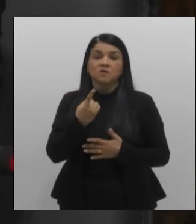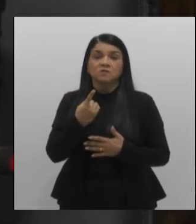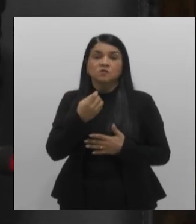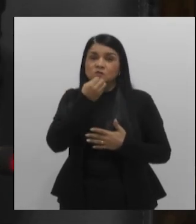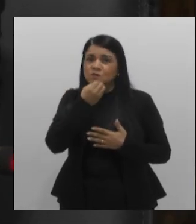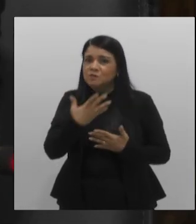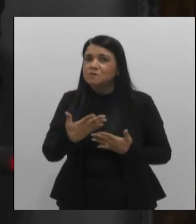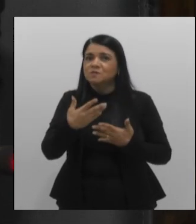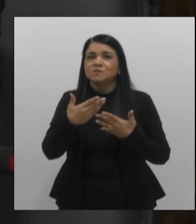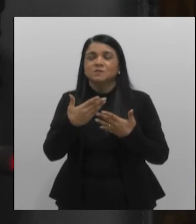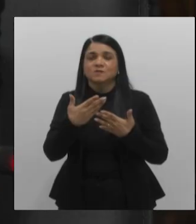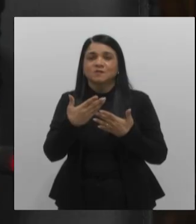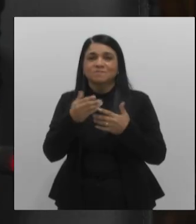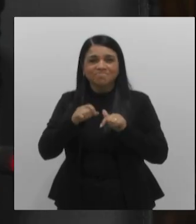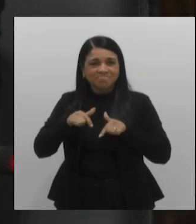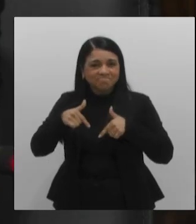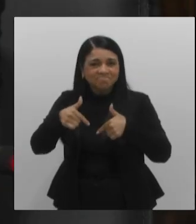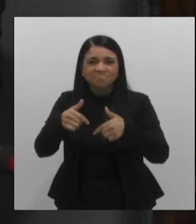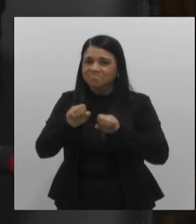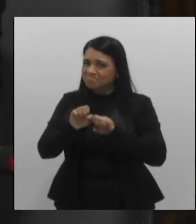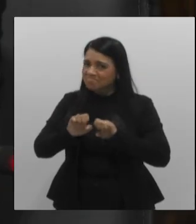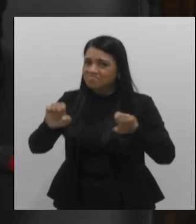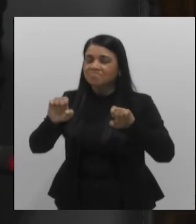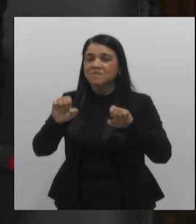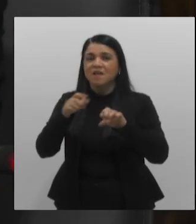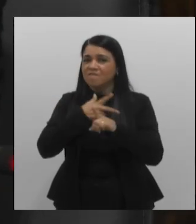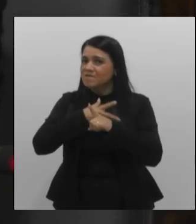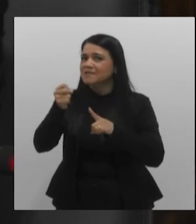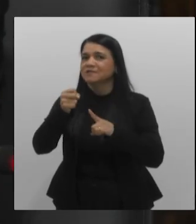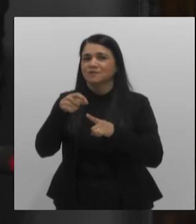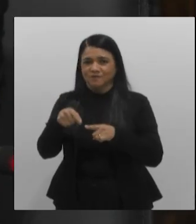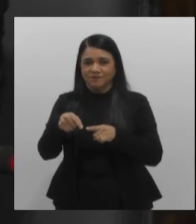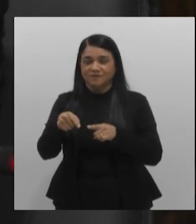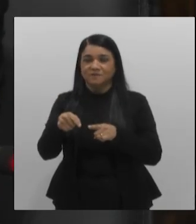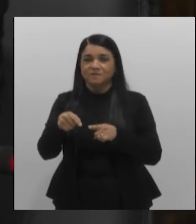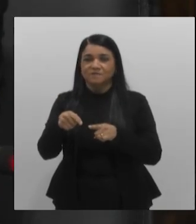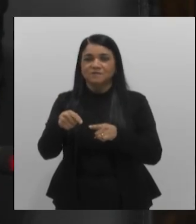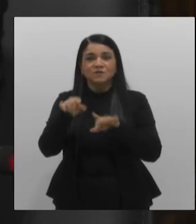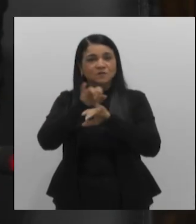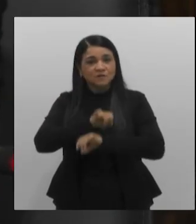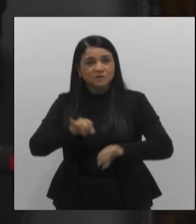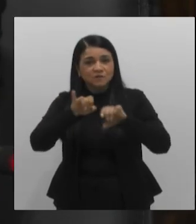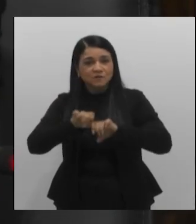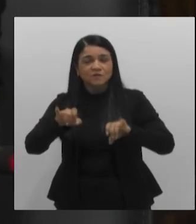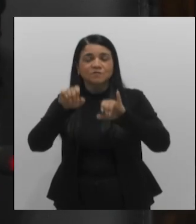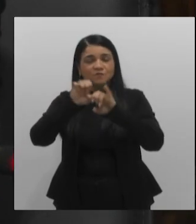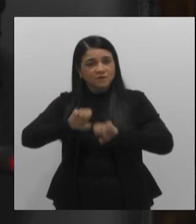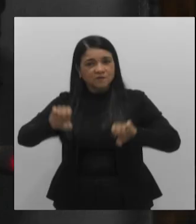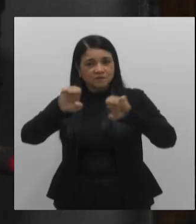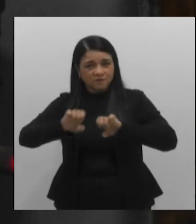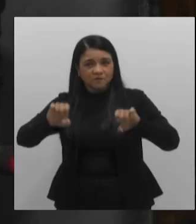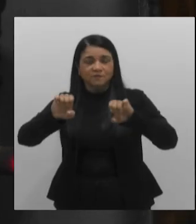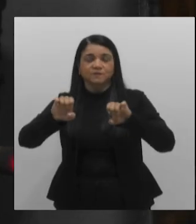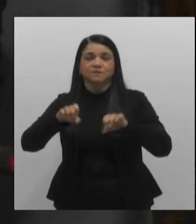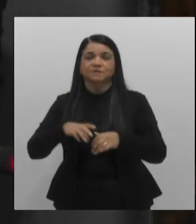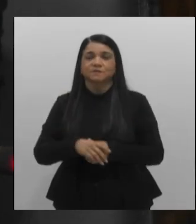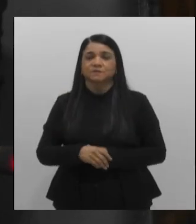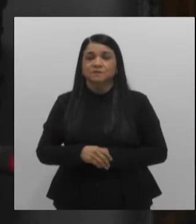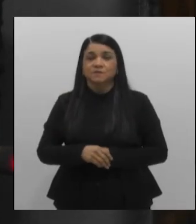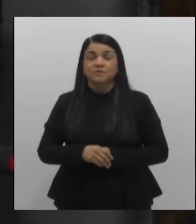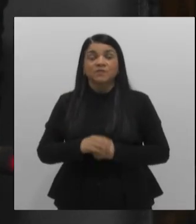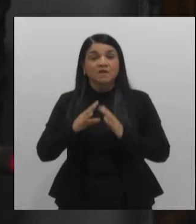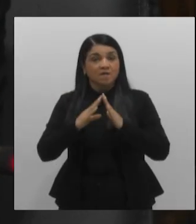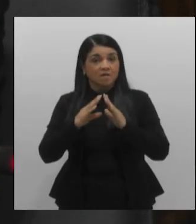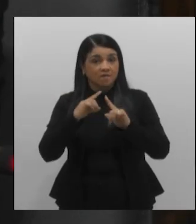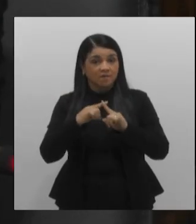sempre saiu e sai vencedor quando nós anunciamos o Evangelho. A